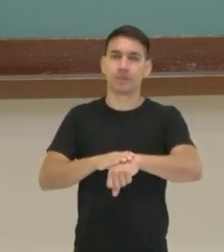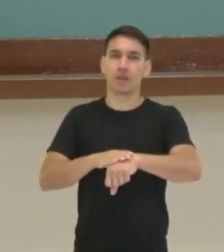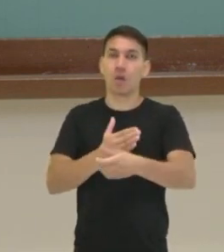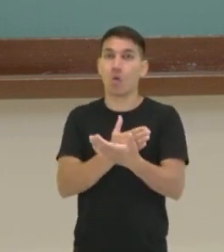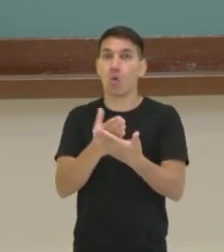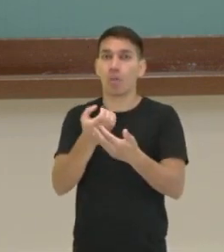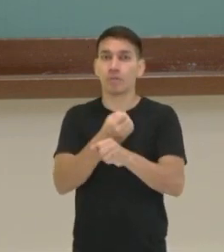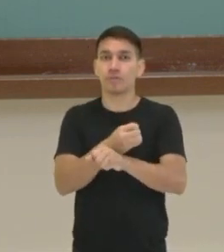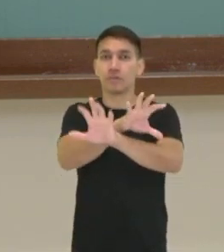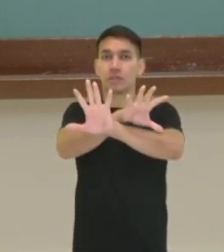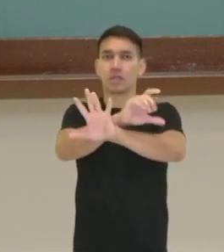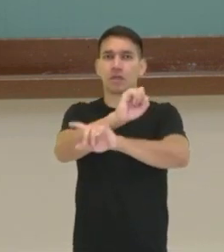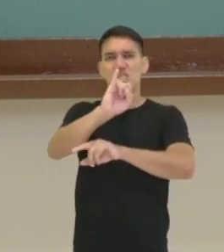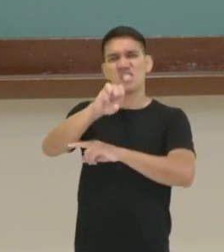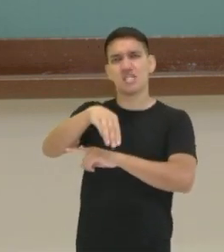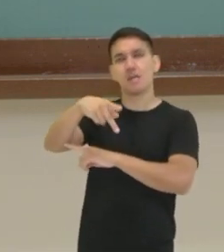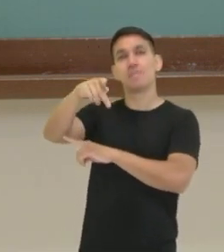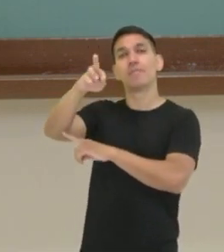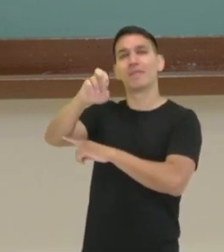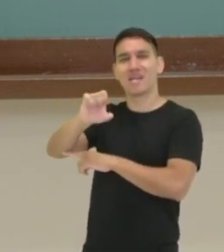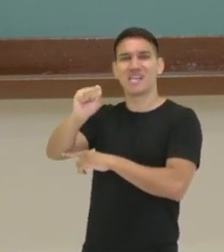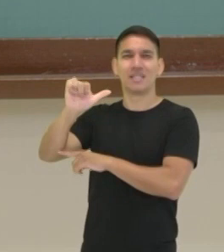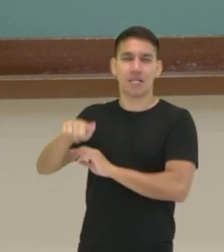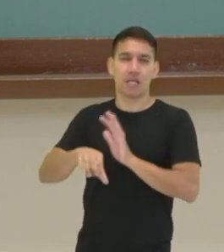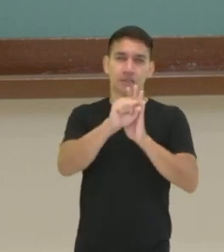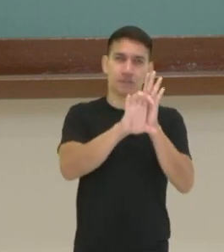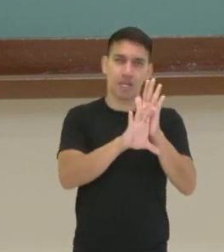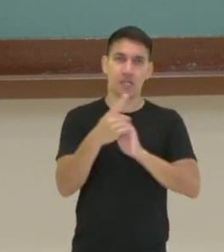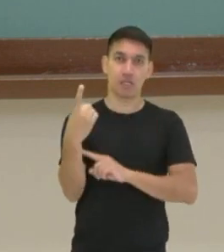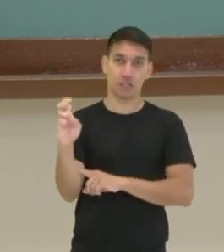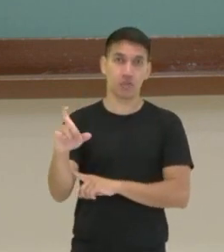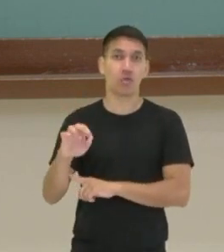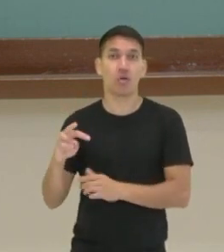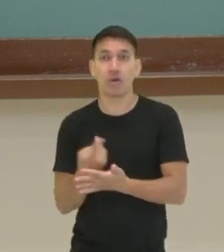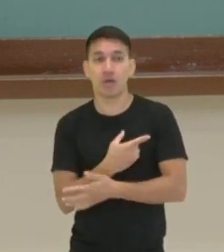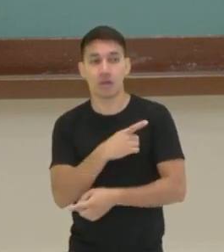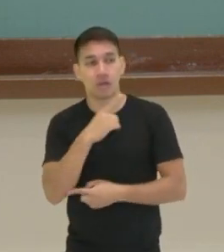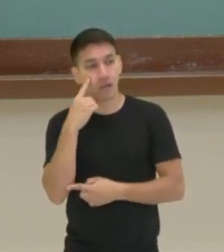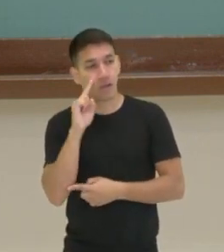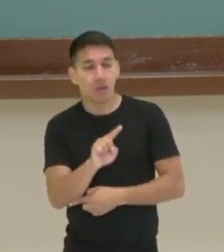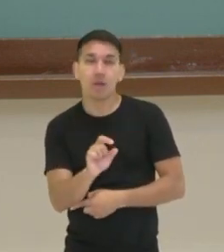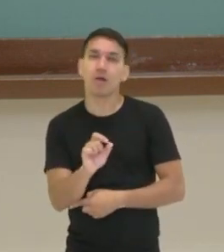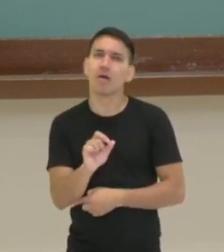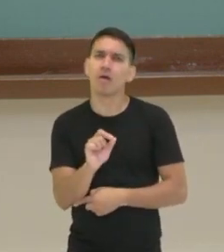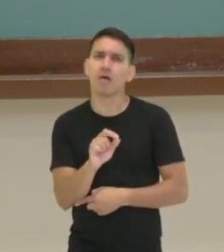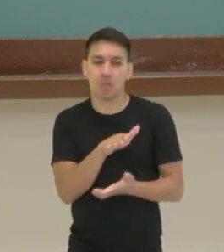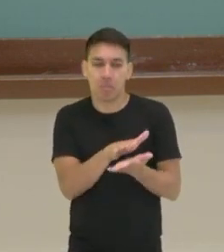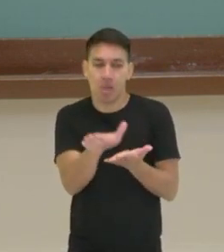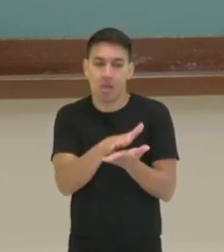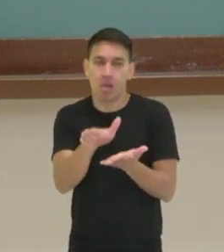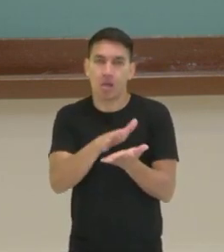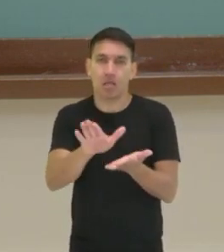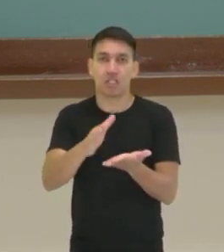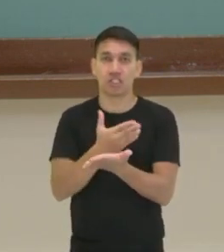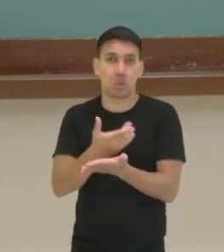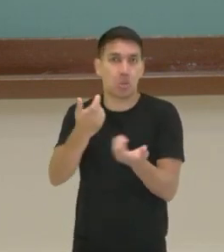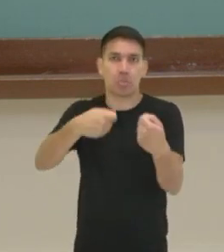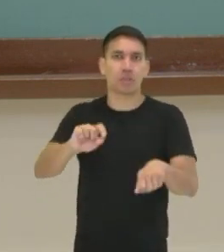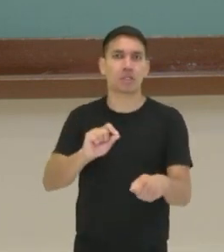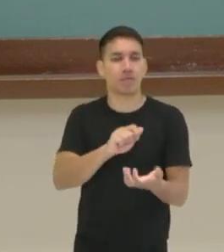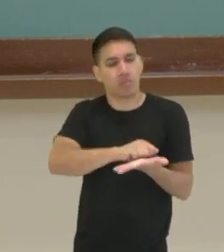no século XV, por exemplo, que a imprensa ela fazia a impressão dos livros, não precisava mais ser essa